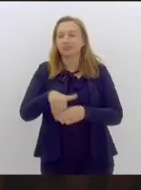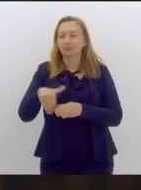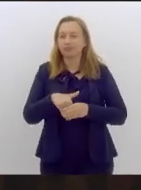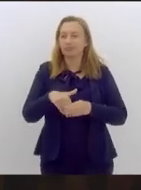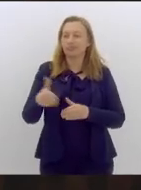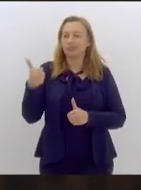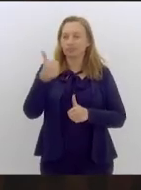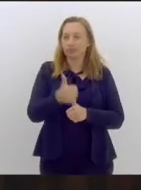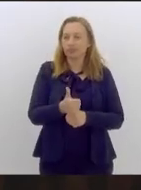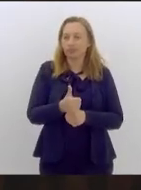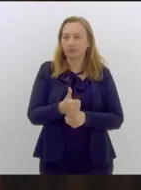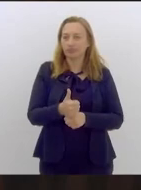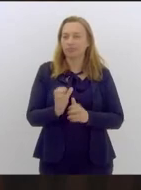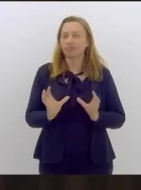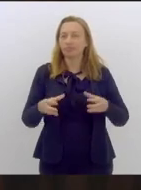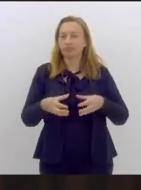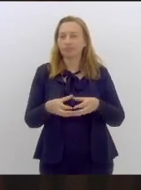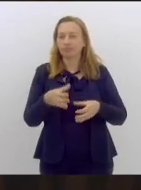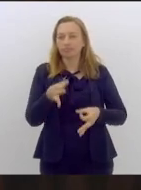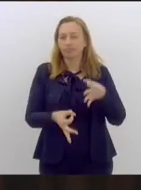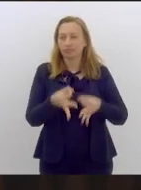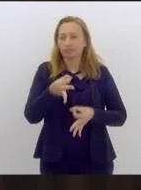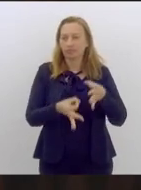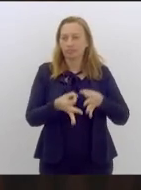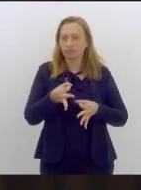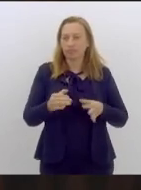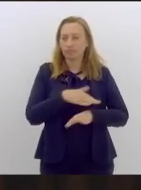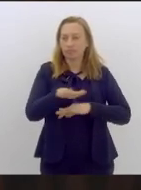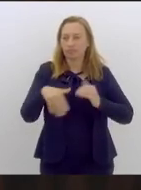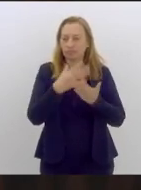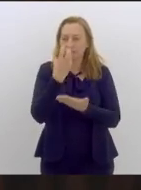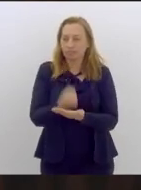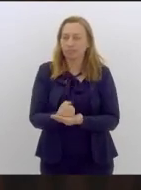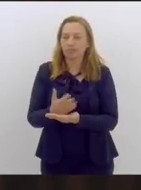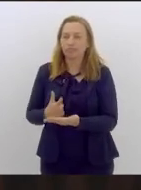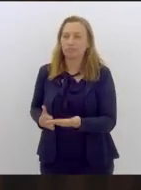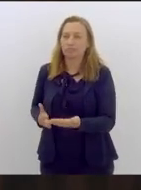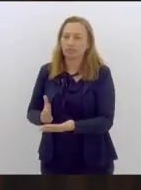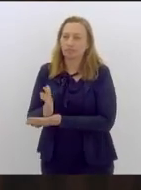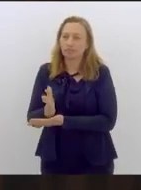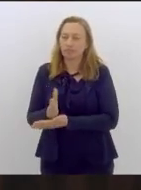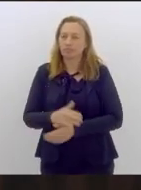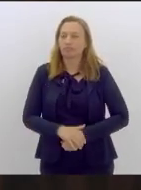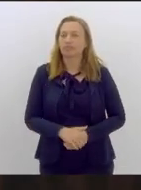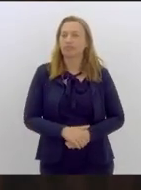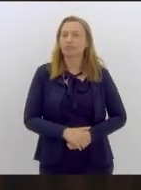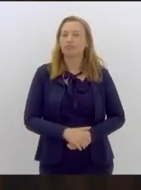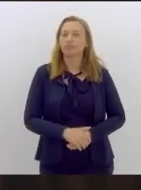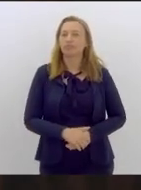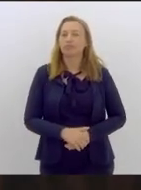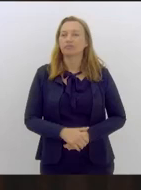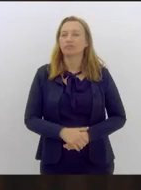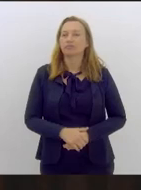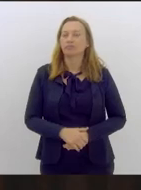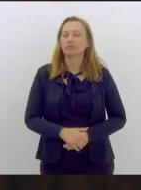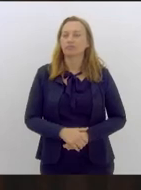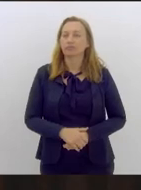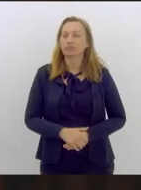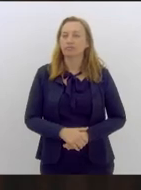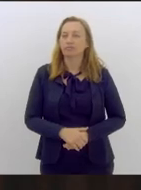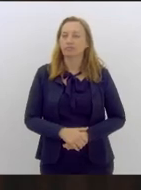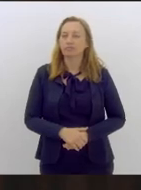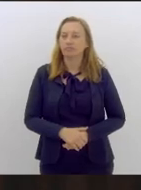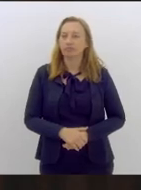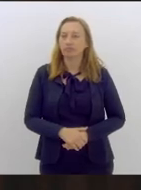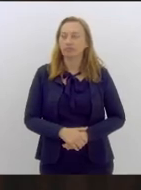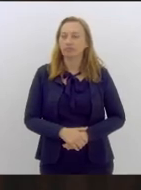Em votação, o substitutivo da Comissão de Constituição e Justiça. Os senhores que aprovam, permaneçam como estão. Aprovado. Ficam prejudicadas as emendas de plenário